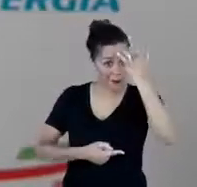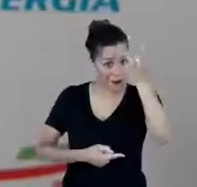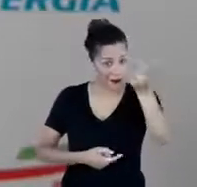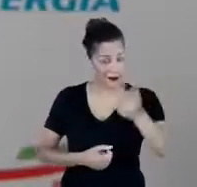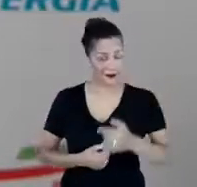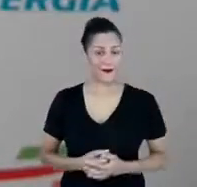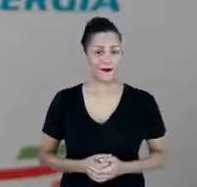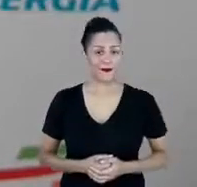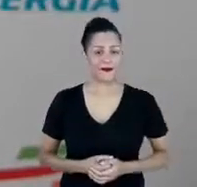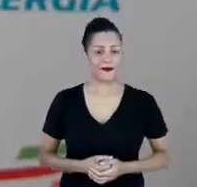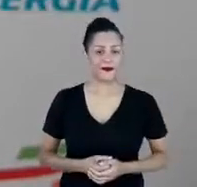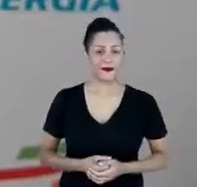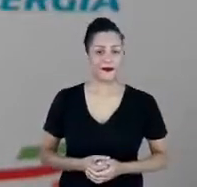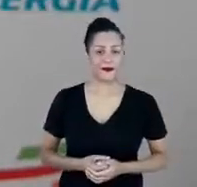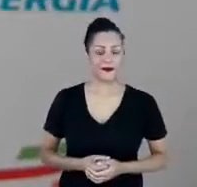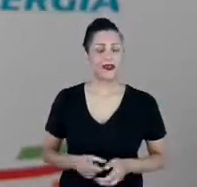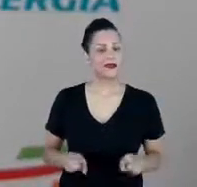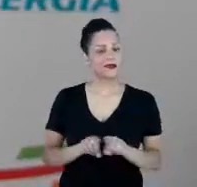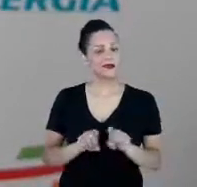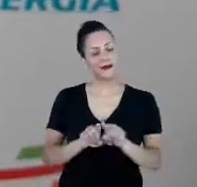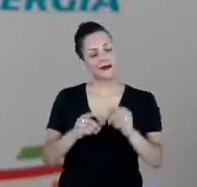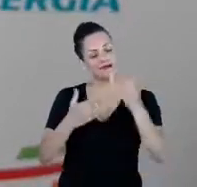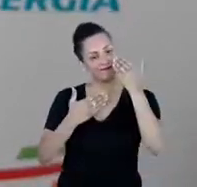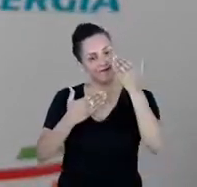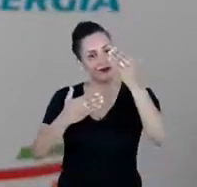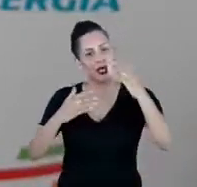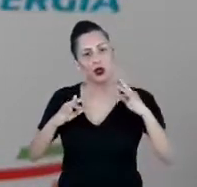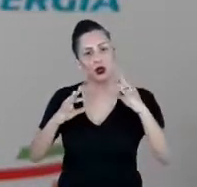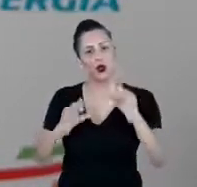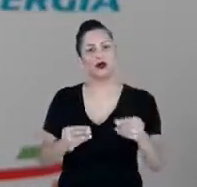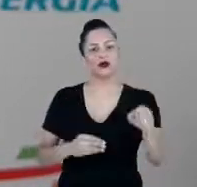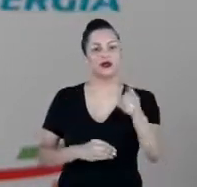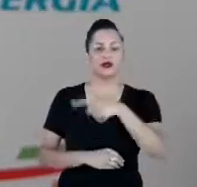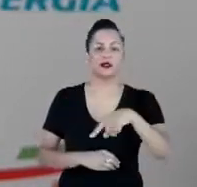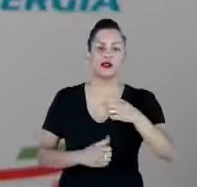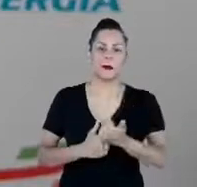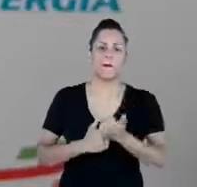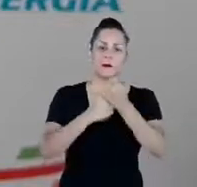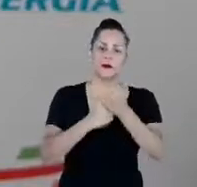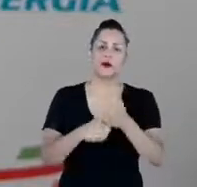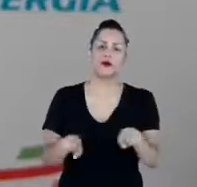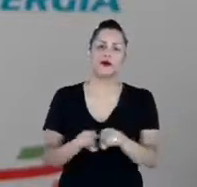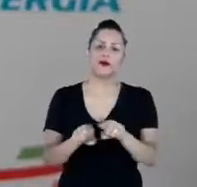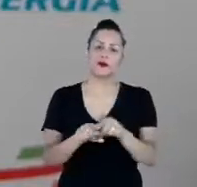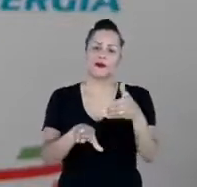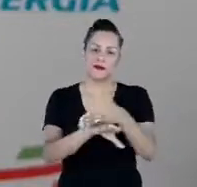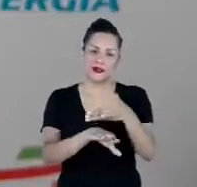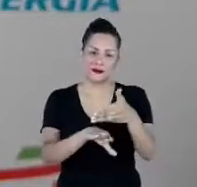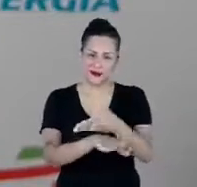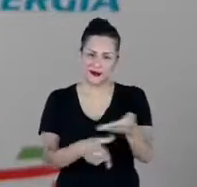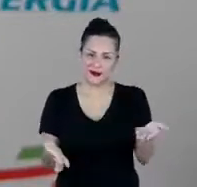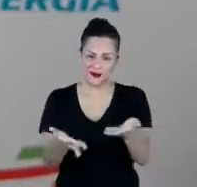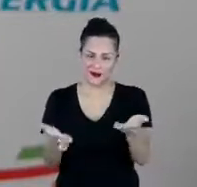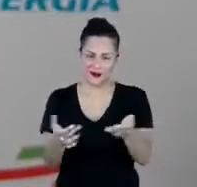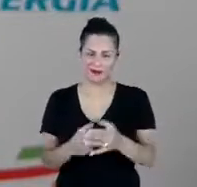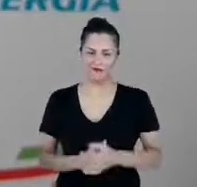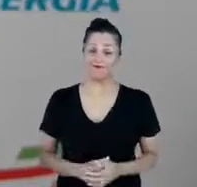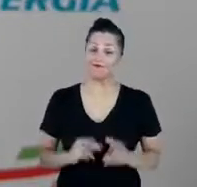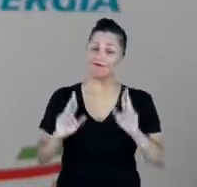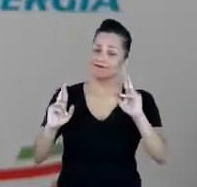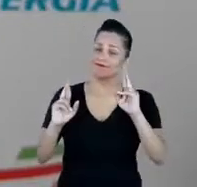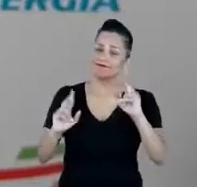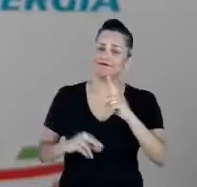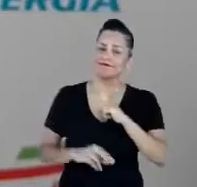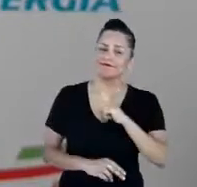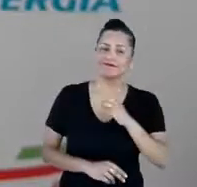e por último gostaria de agradecer a todos pelo apoio e por sua participação e eu desejo que tenhamos